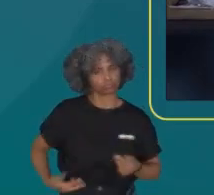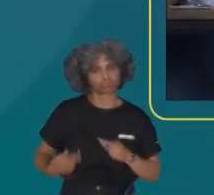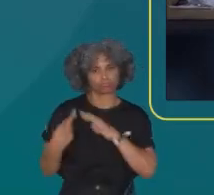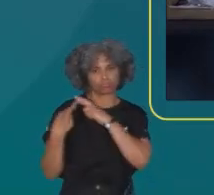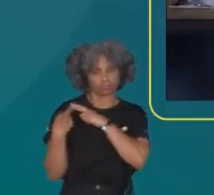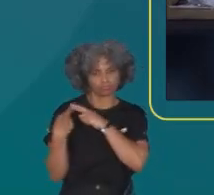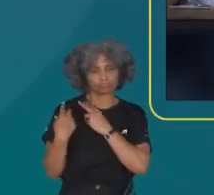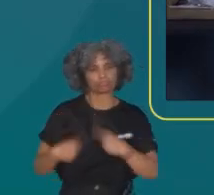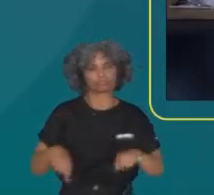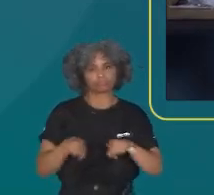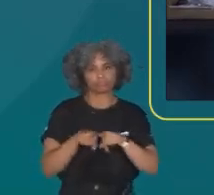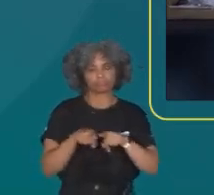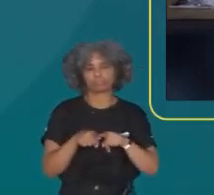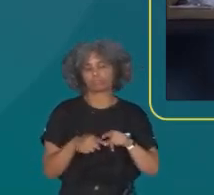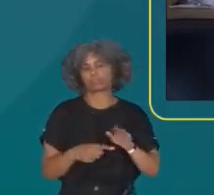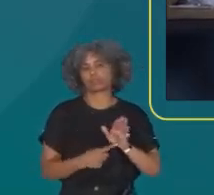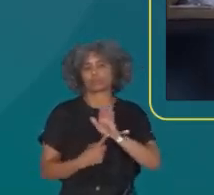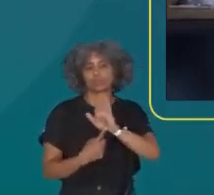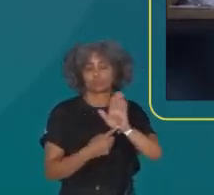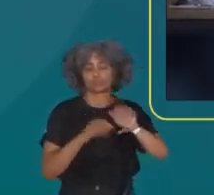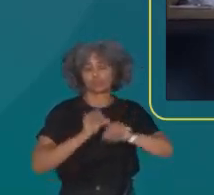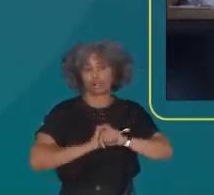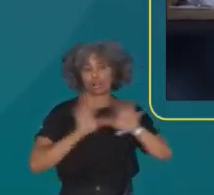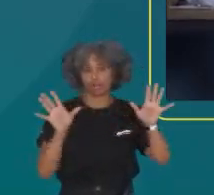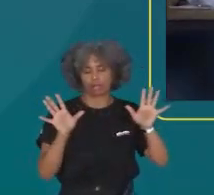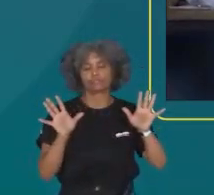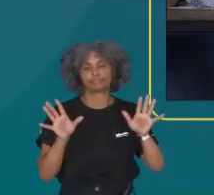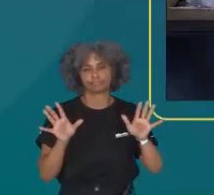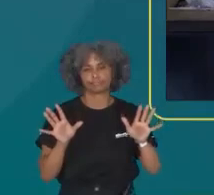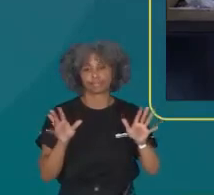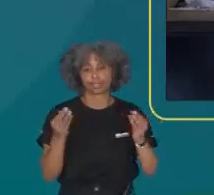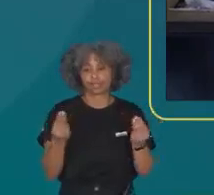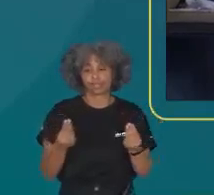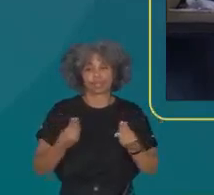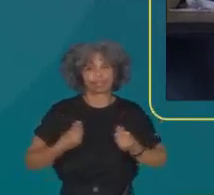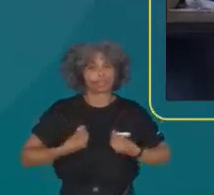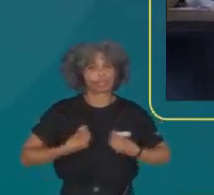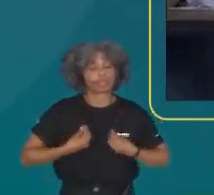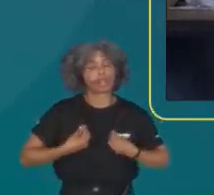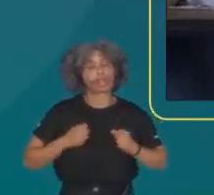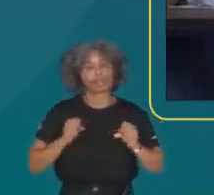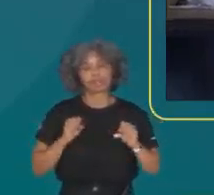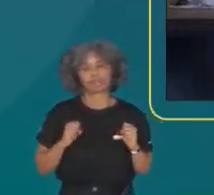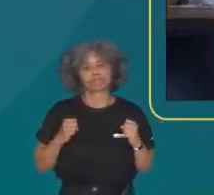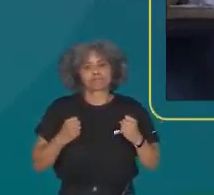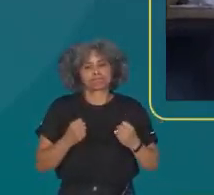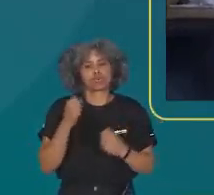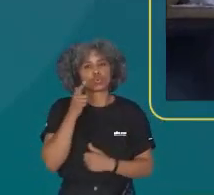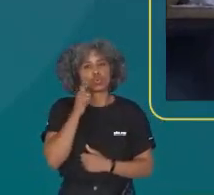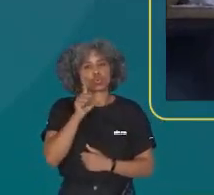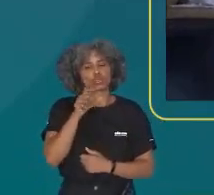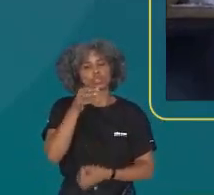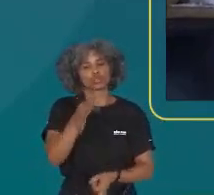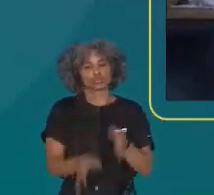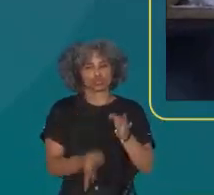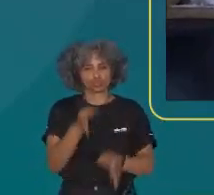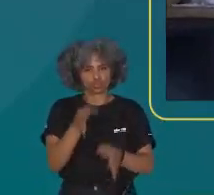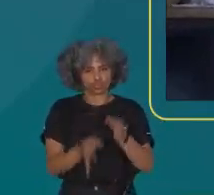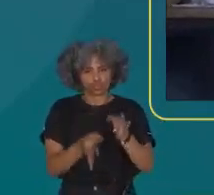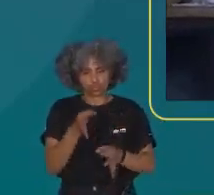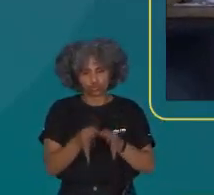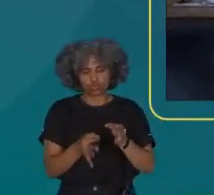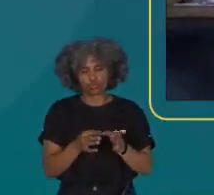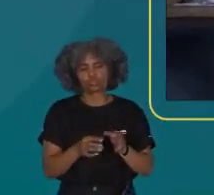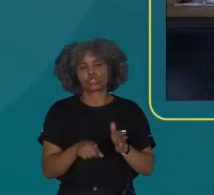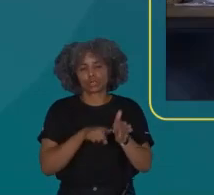e transparente. Isso nos dá e nos fortalece a nossa capacidade de promover ajustes fiscais na